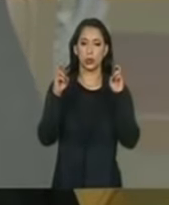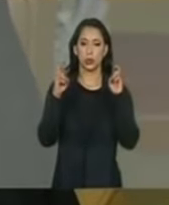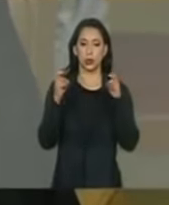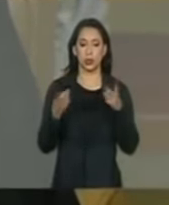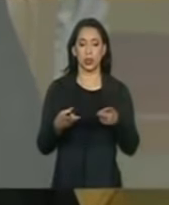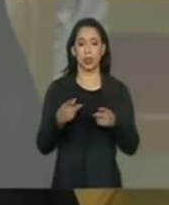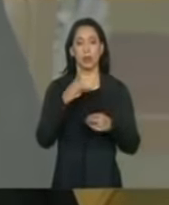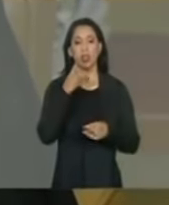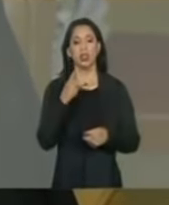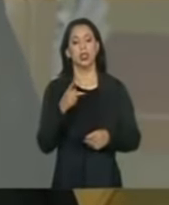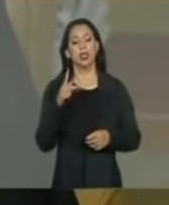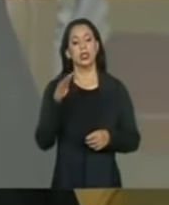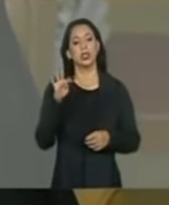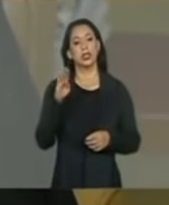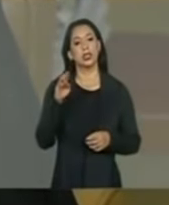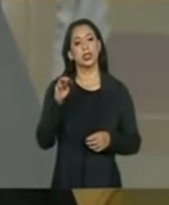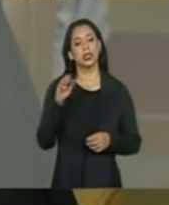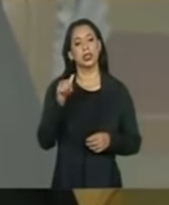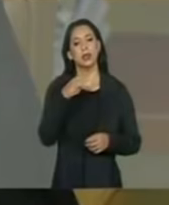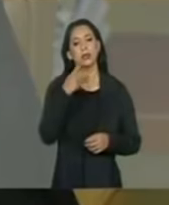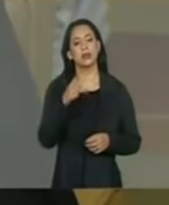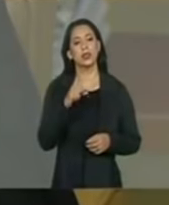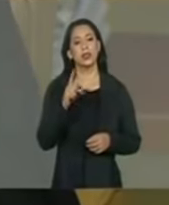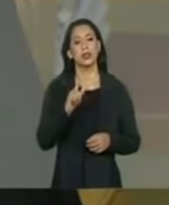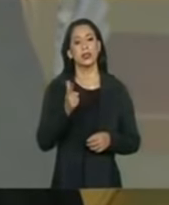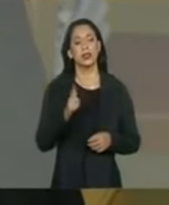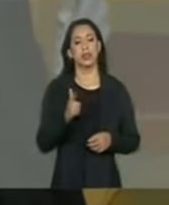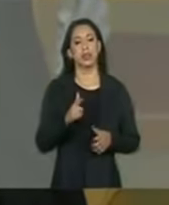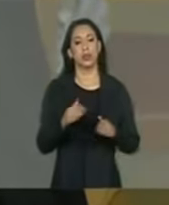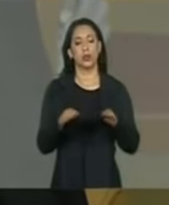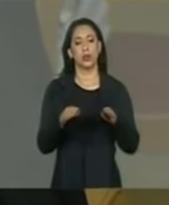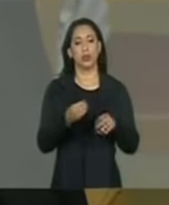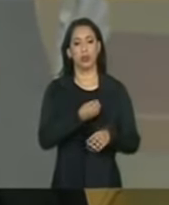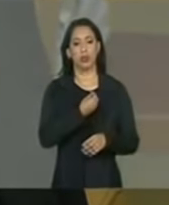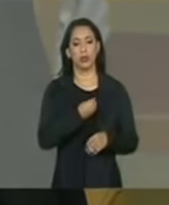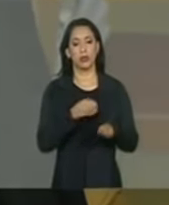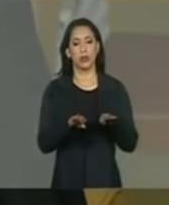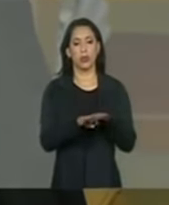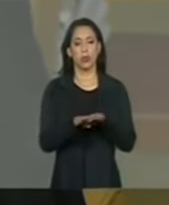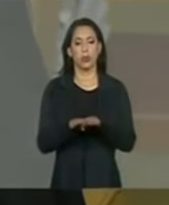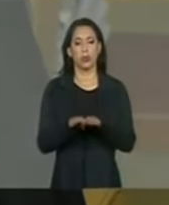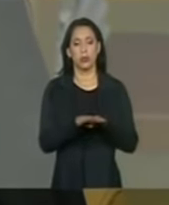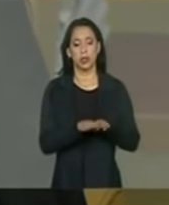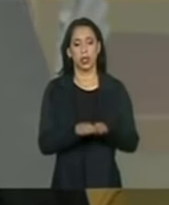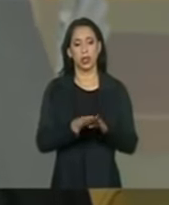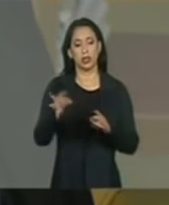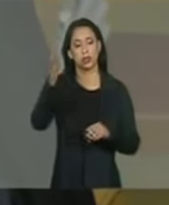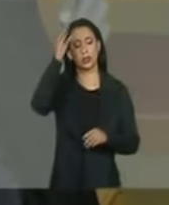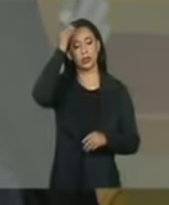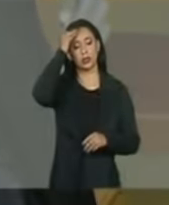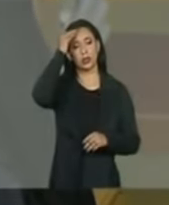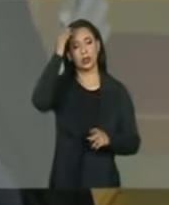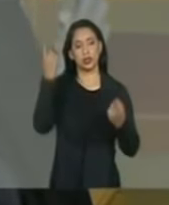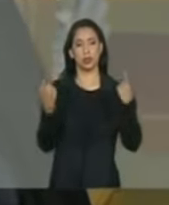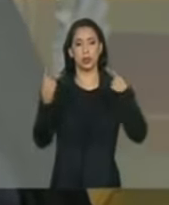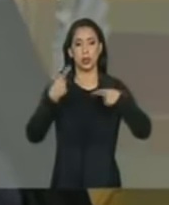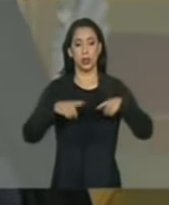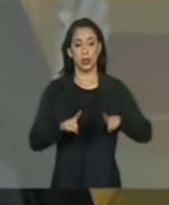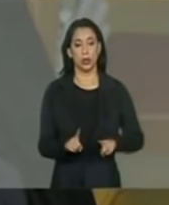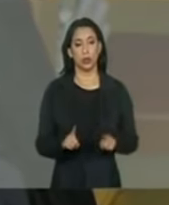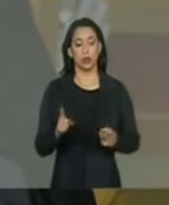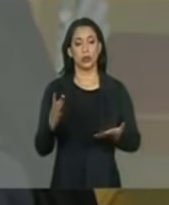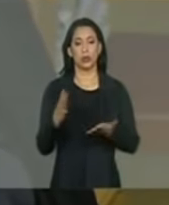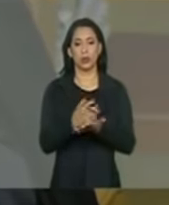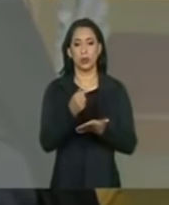pensamento democrático que não pode nem deve conviver com práticas medidas ou interpretações que gol pei o alcance o